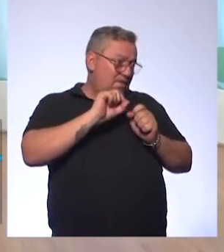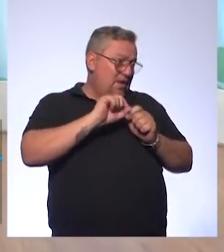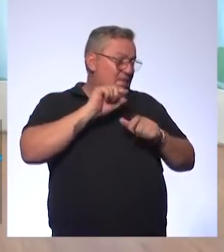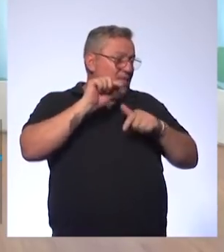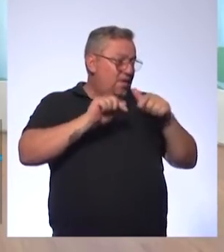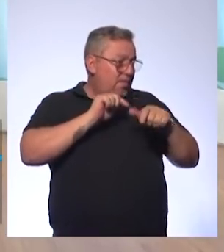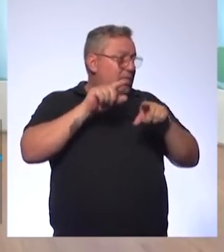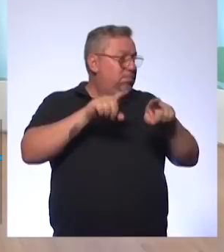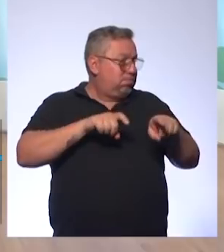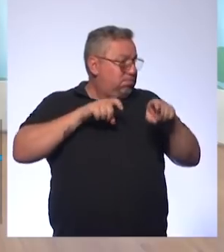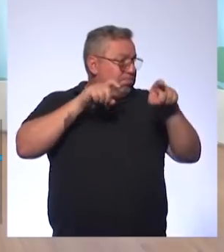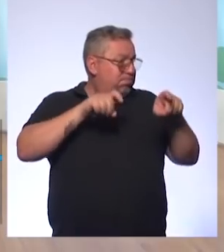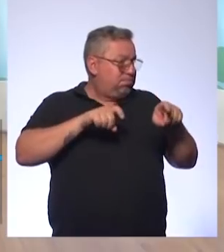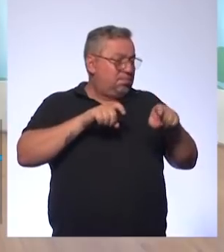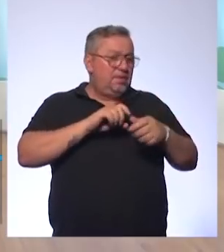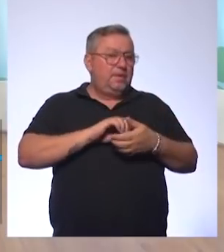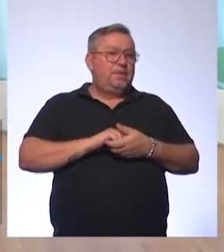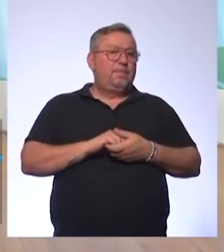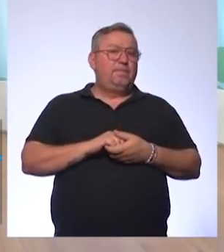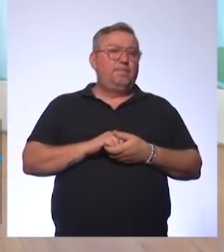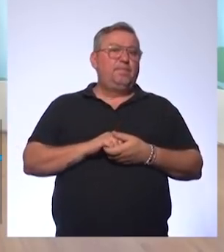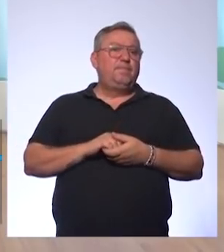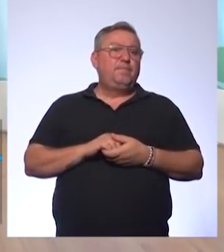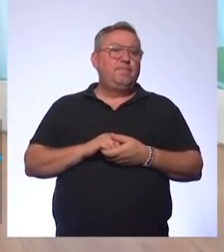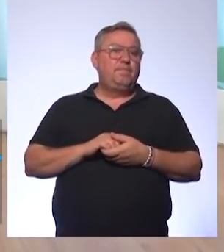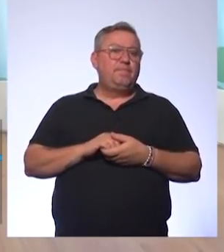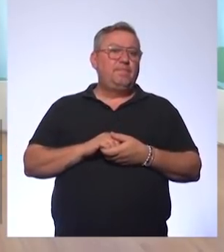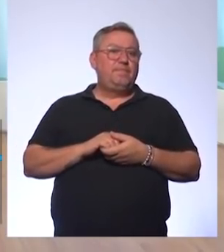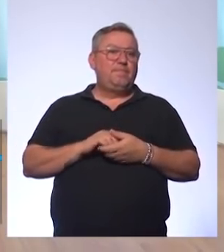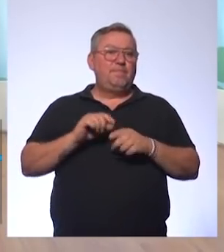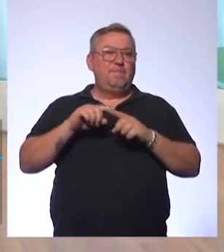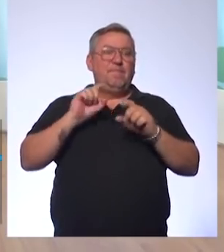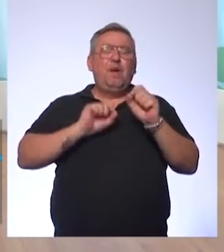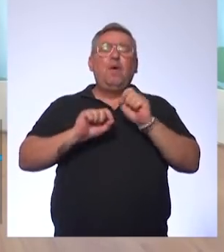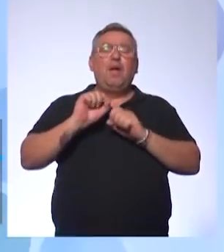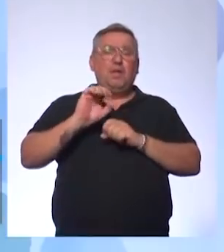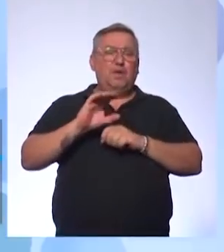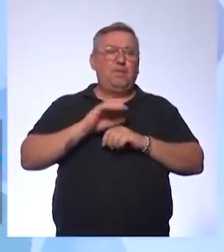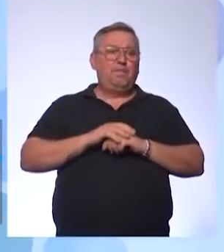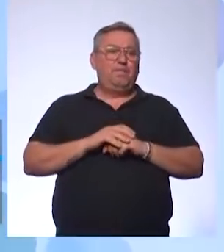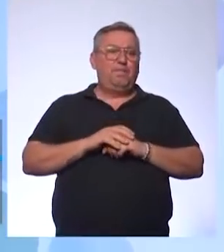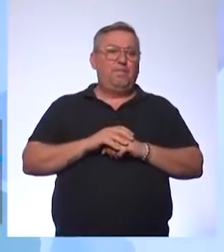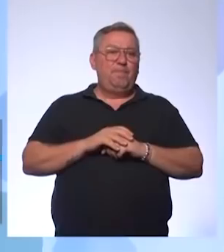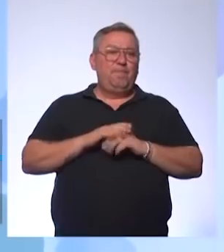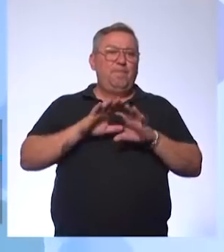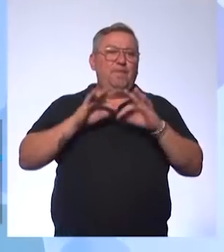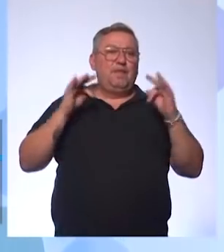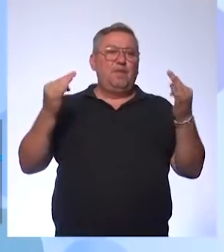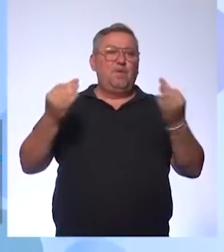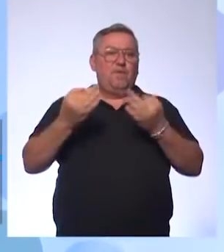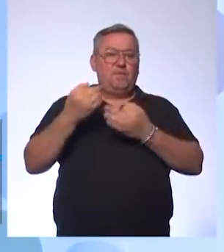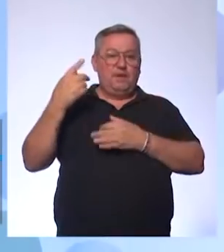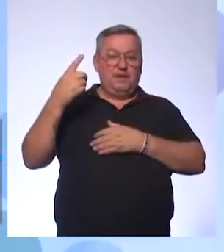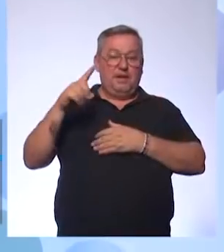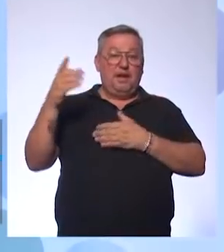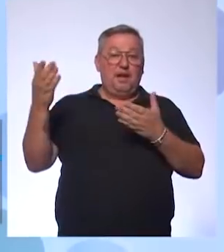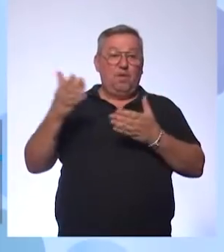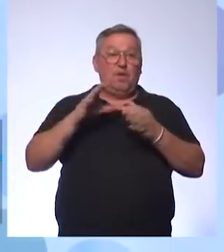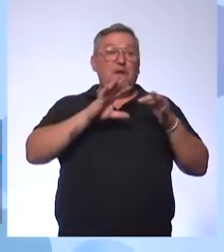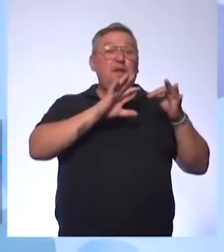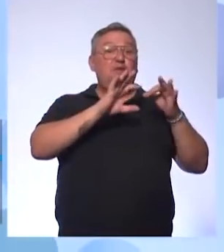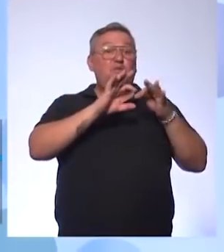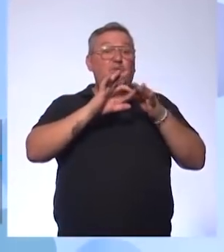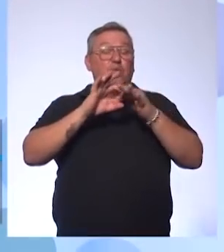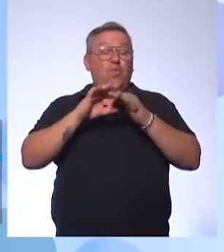acha? A gente vai ter que trabalhar, né, para ter proteção. Arrasou. Então é isso aí. A família da Sofia, nesse contexto